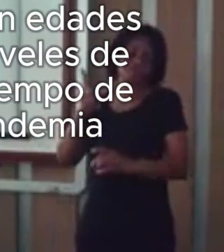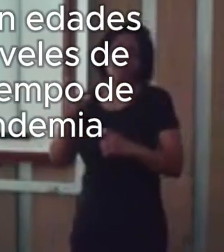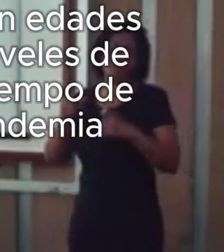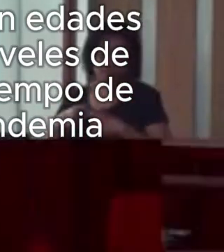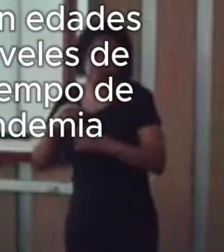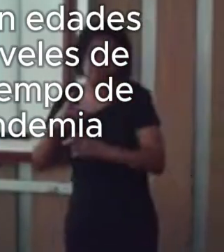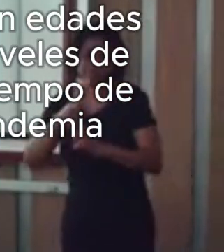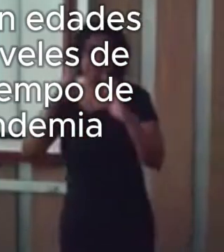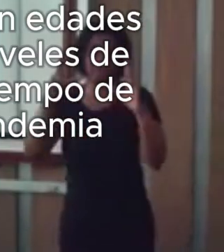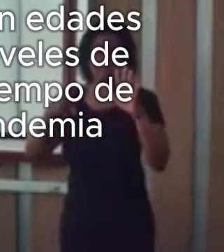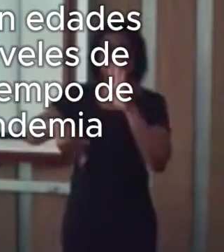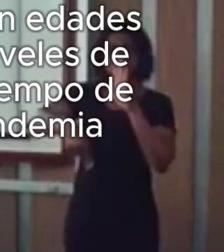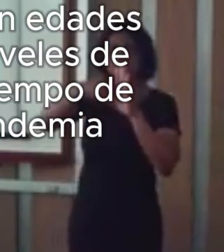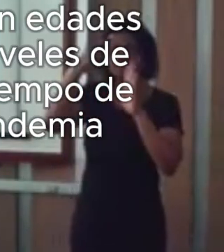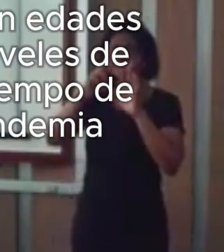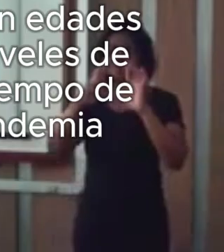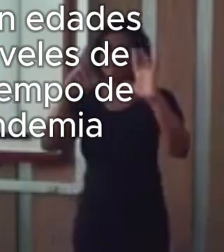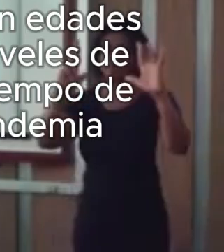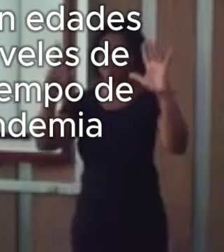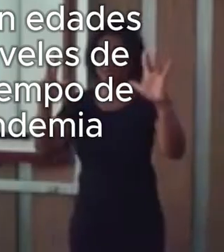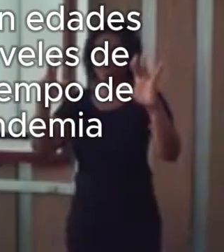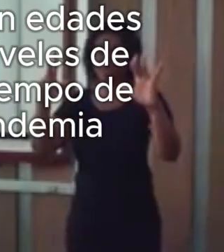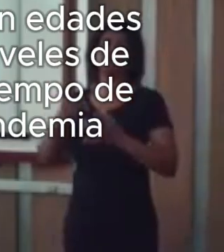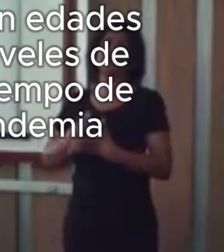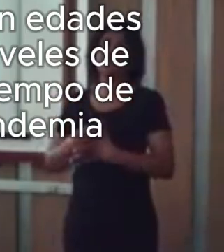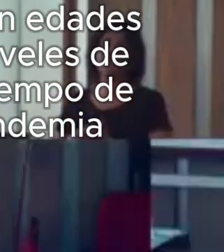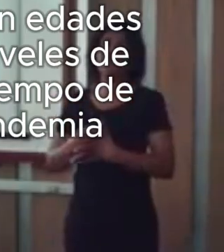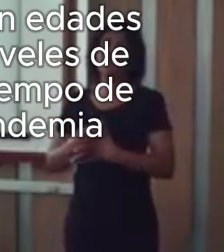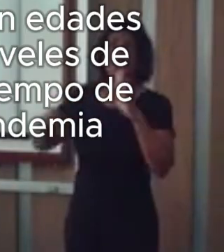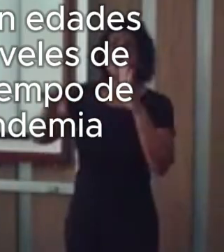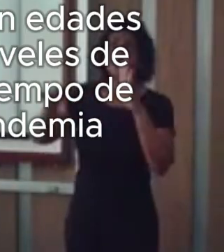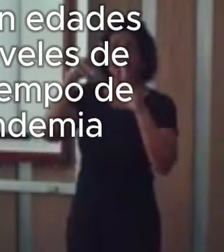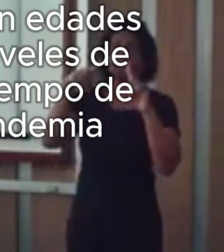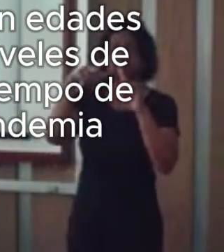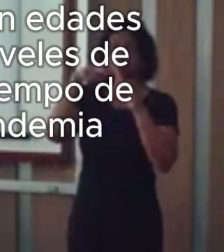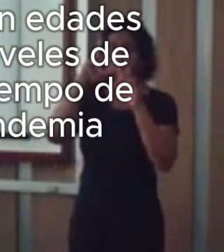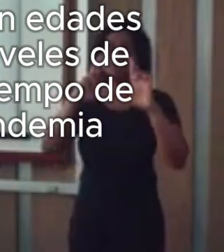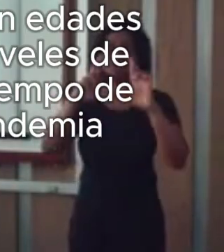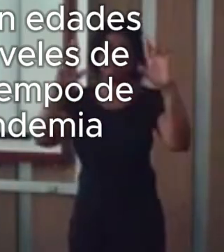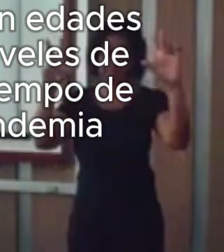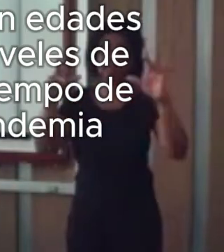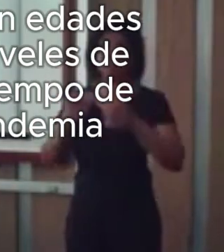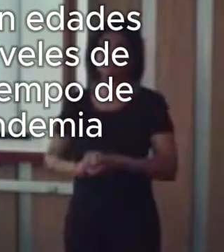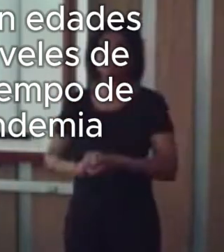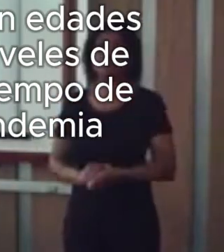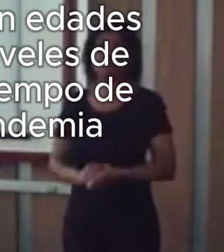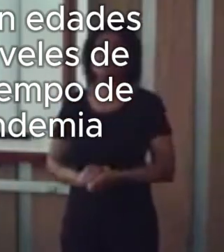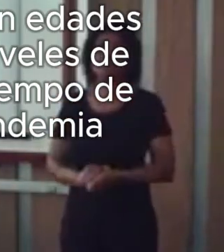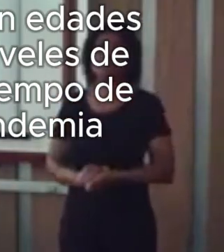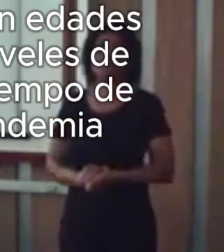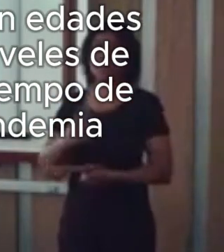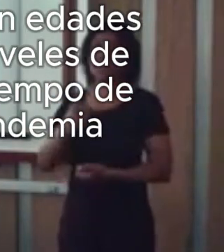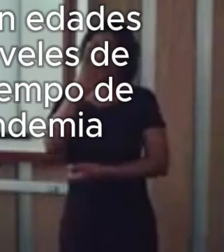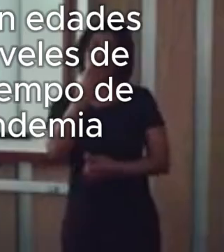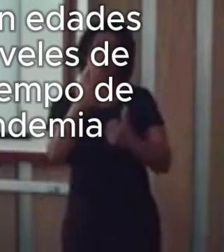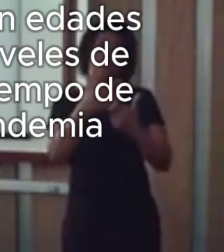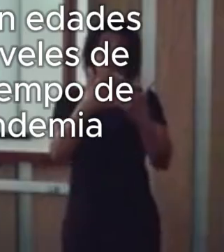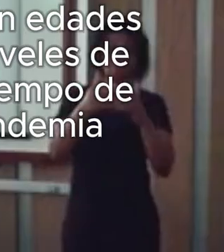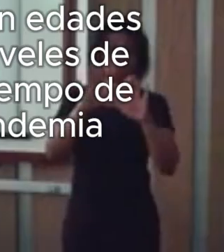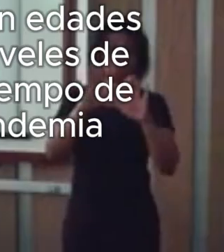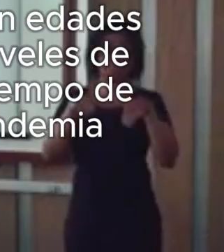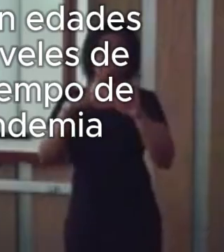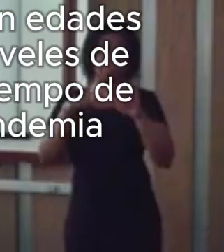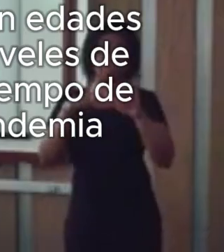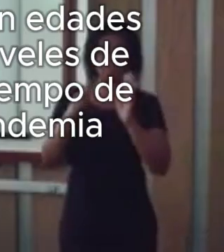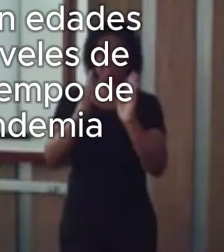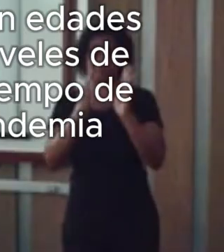lesões diferentes, níveis diferentes de lesão, e a única coisa que era mais homogênea era o tempo